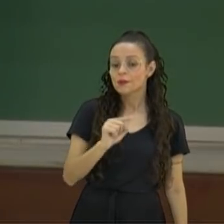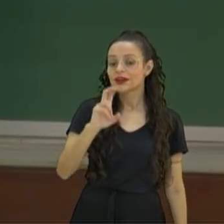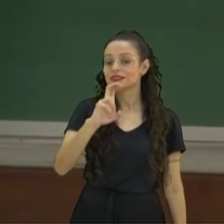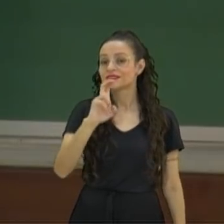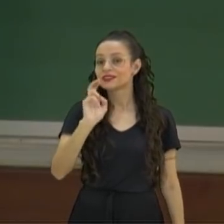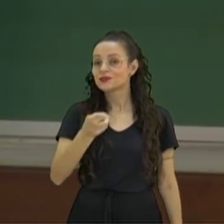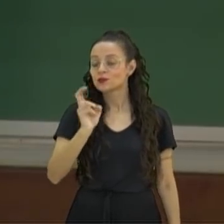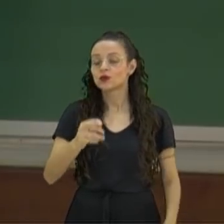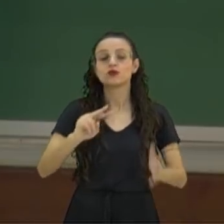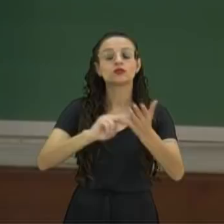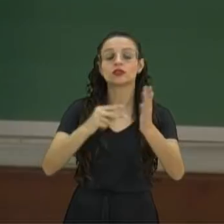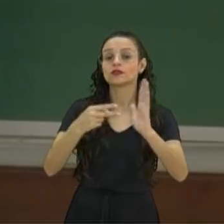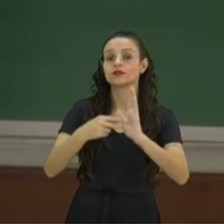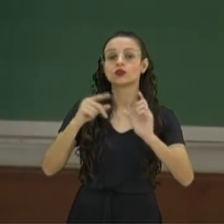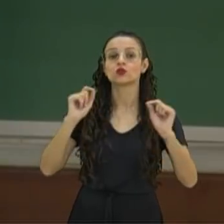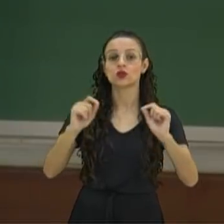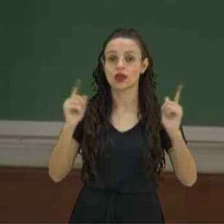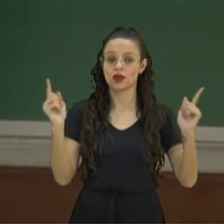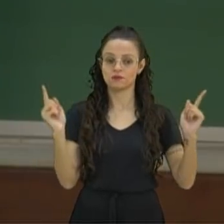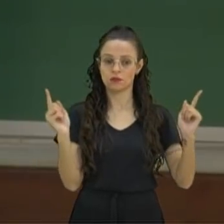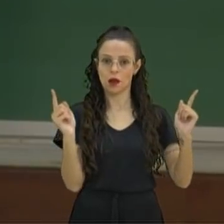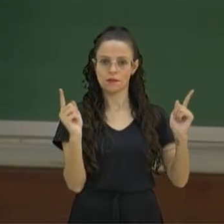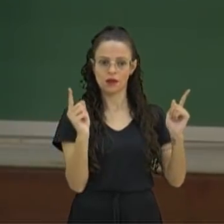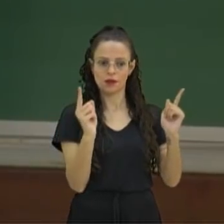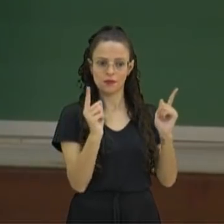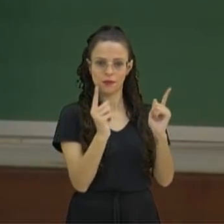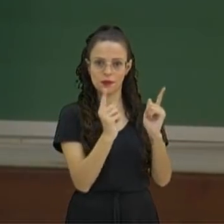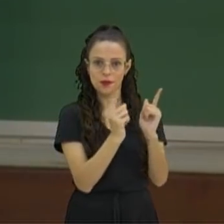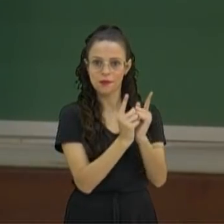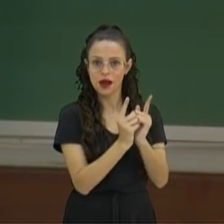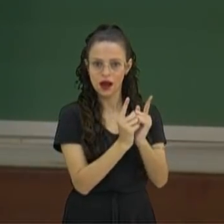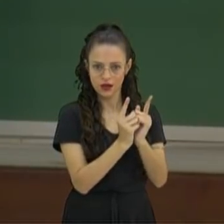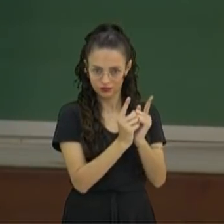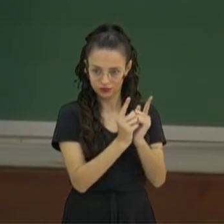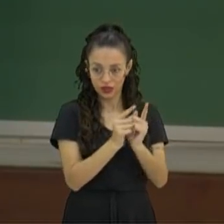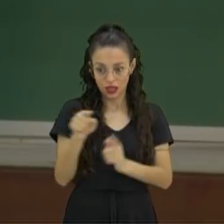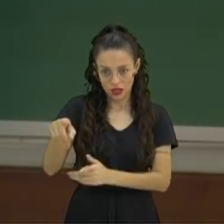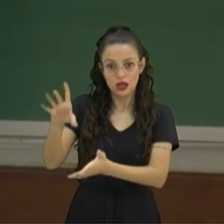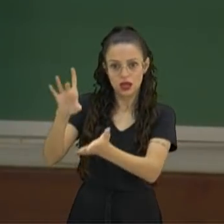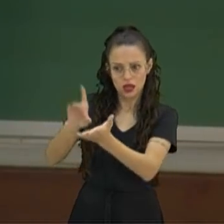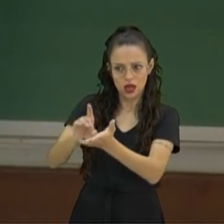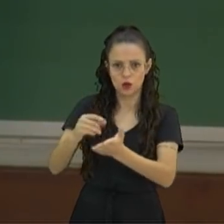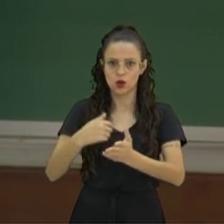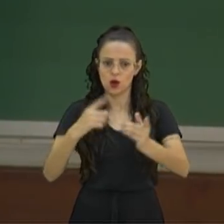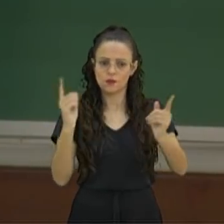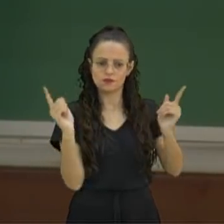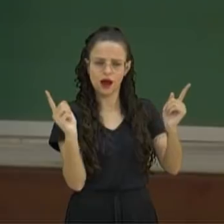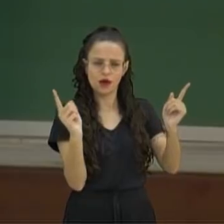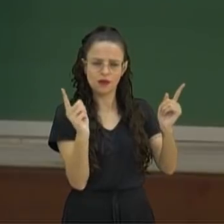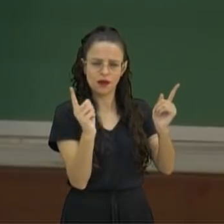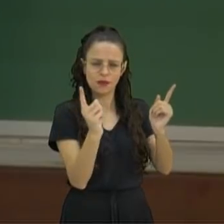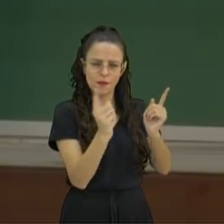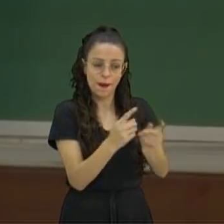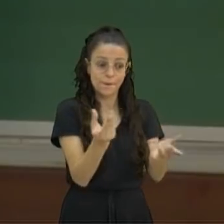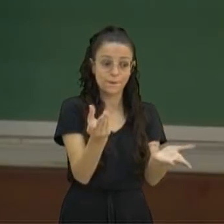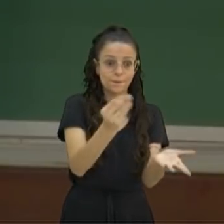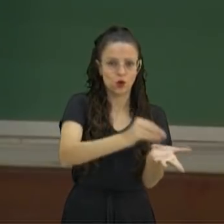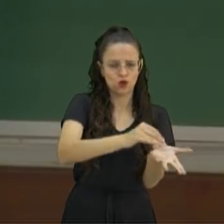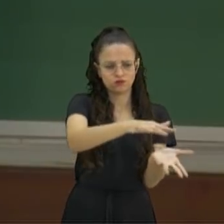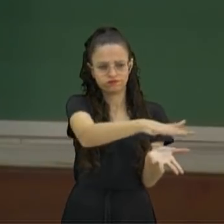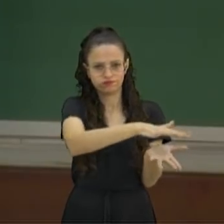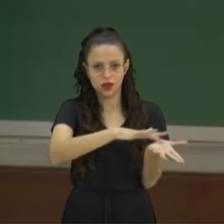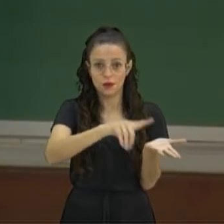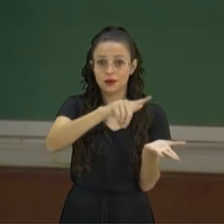quer dizer o quê? Que eu reduzi o tamanho real para representar num plano ou